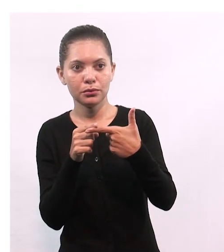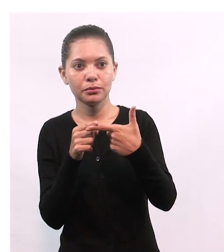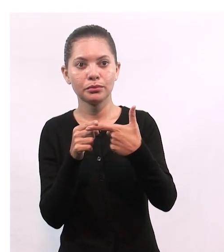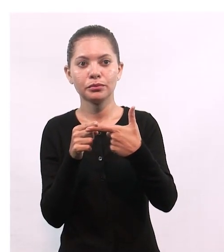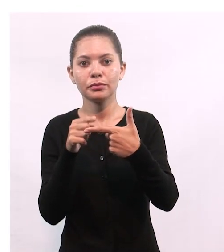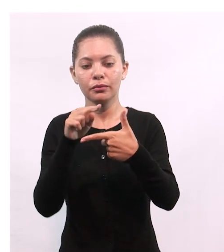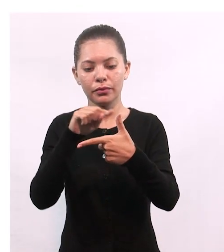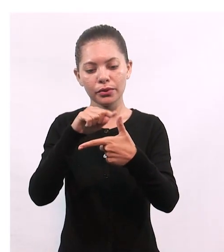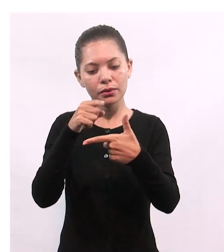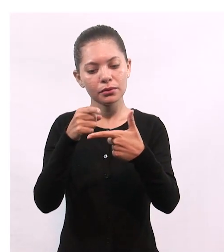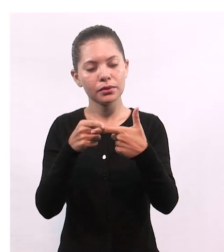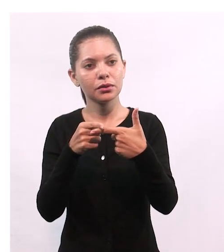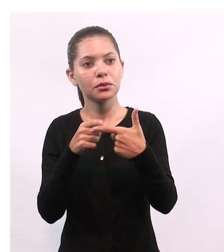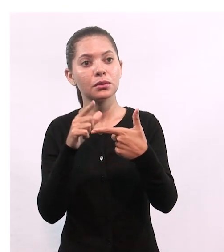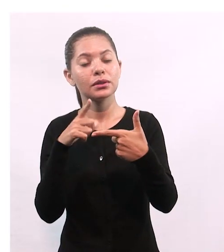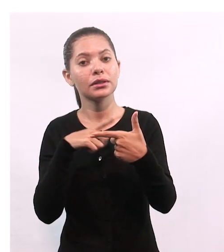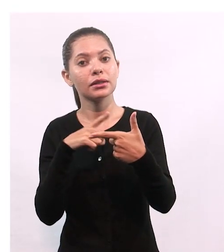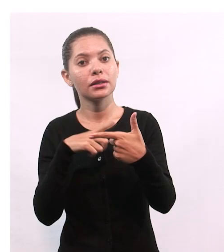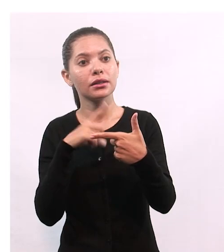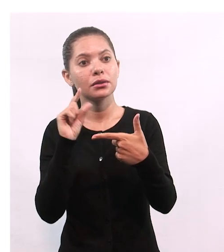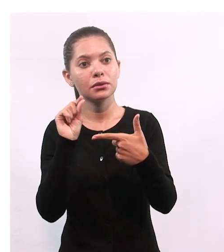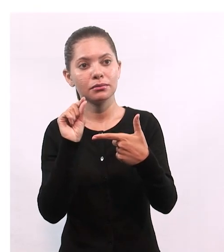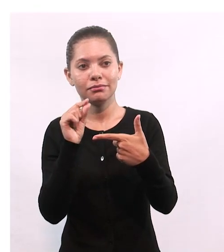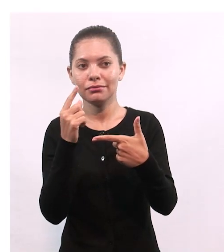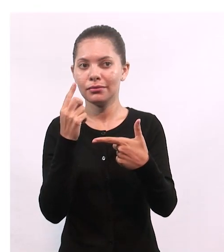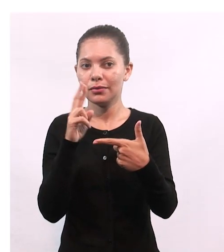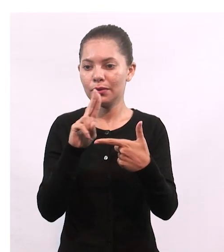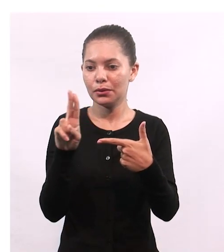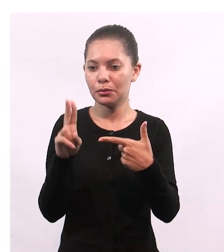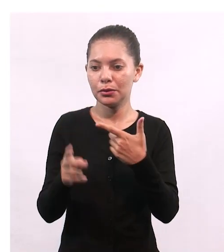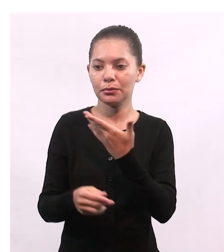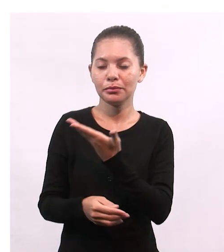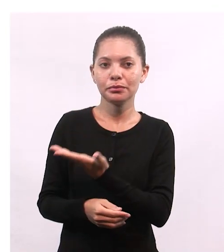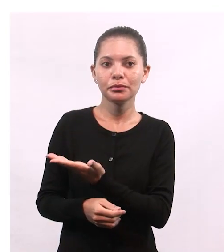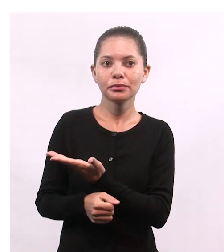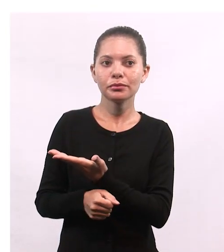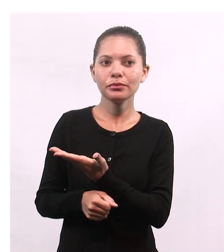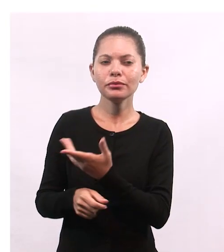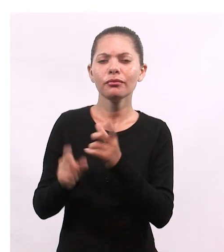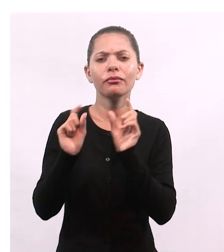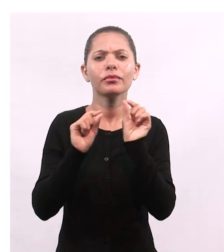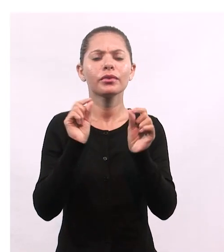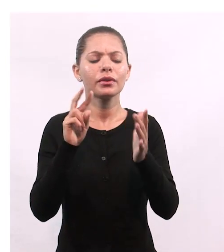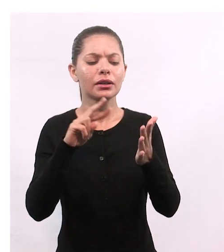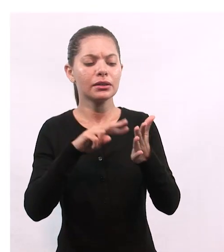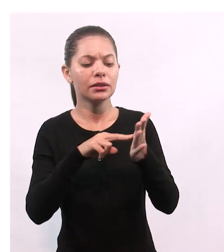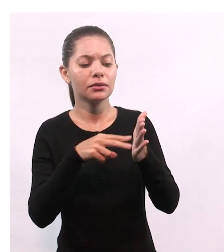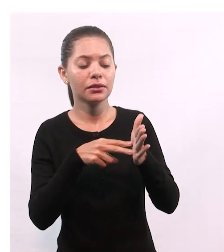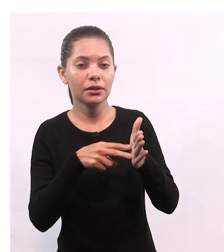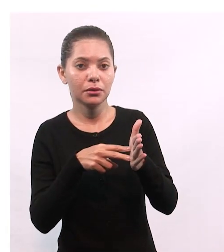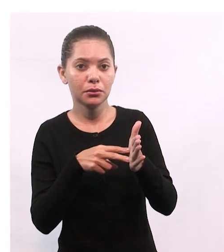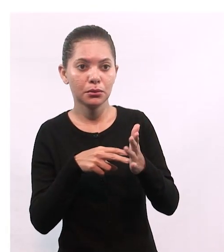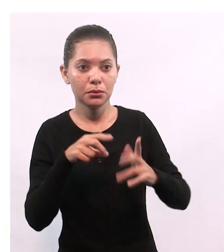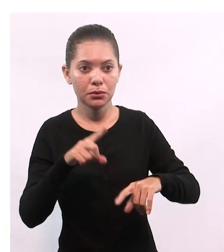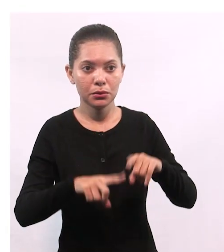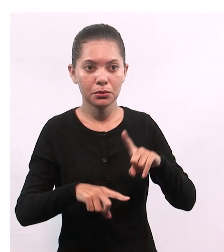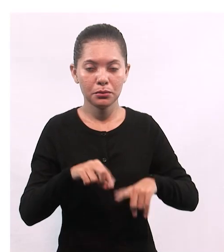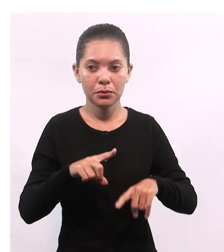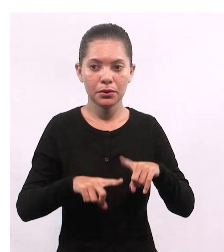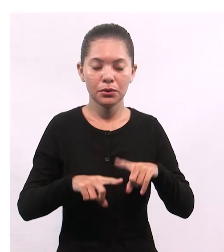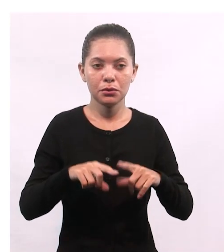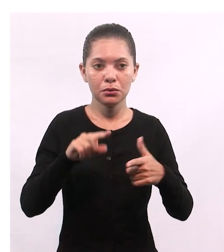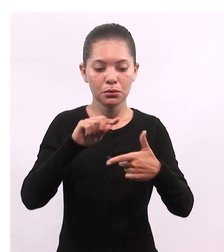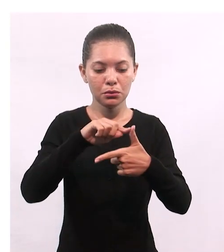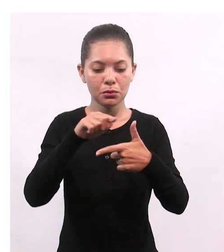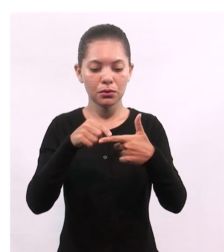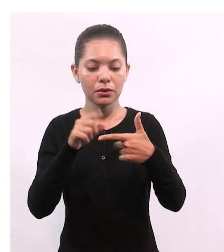ângulos. Quando os ângulos são retos, eu tenho um retângulo. O que é um ângulo reto? Um instrumento